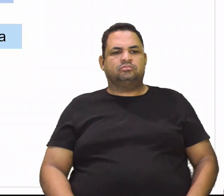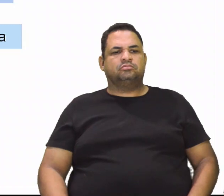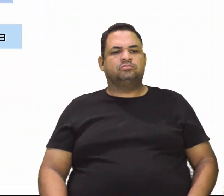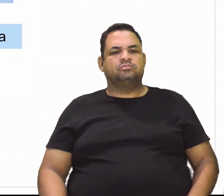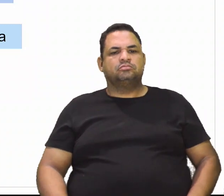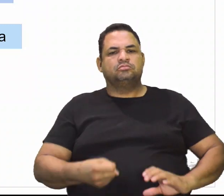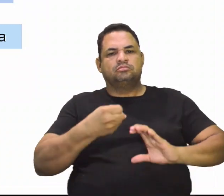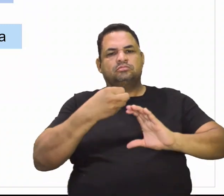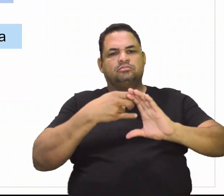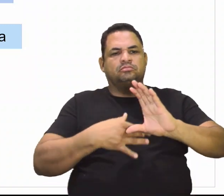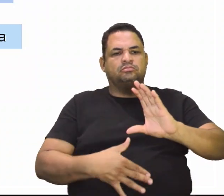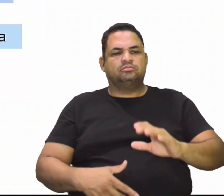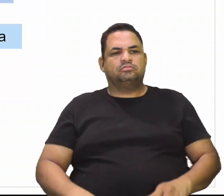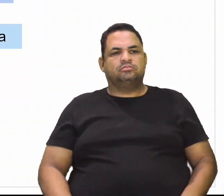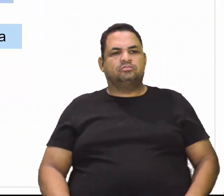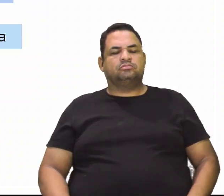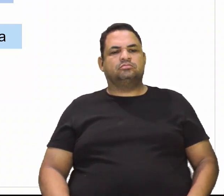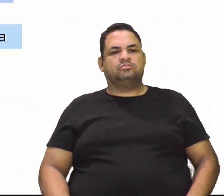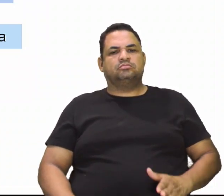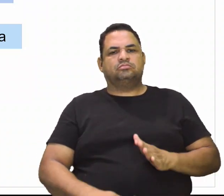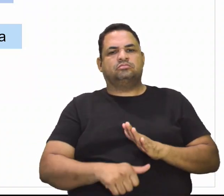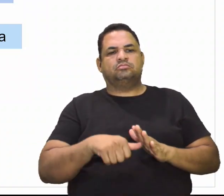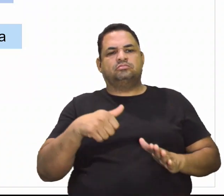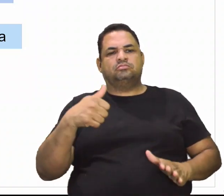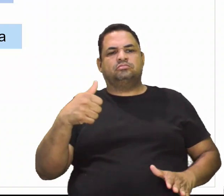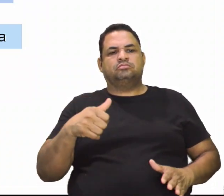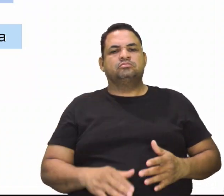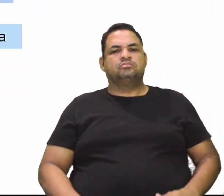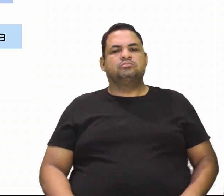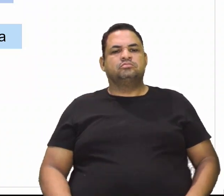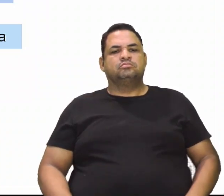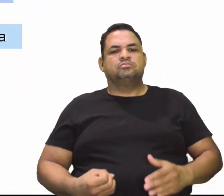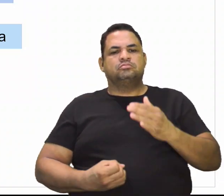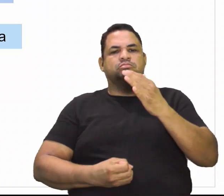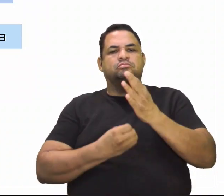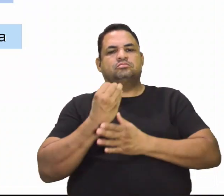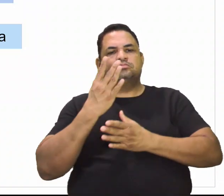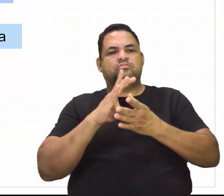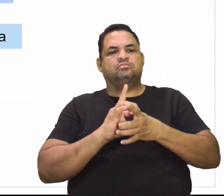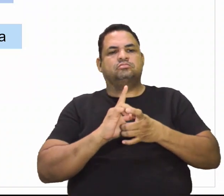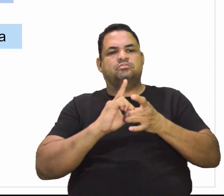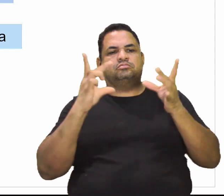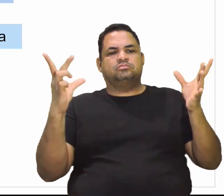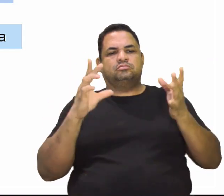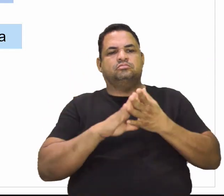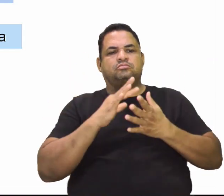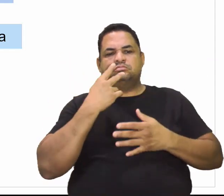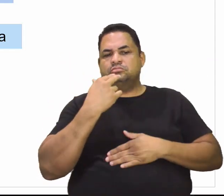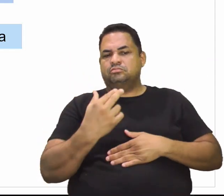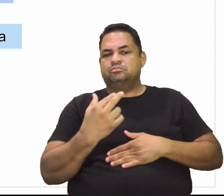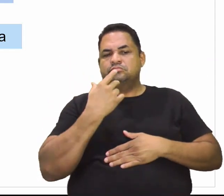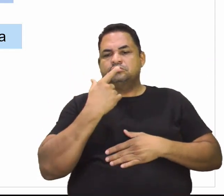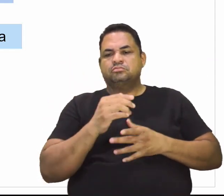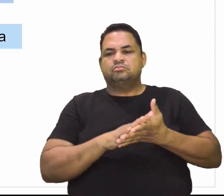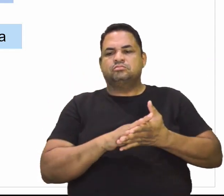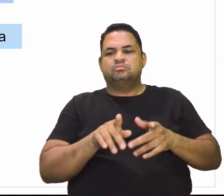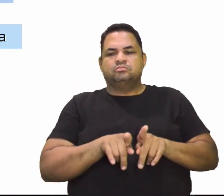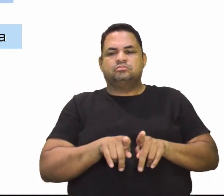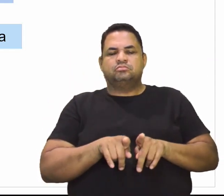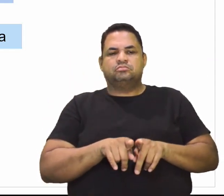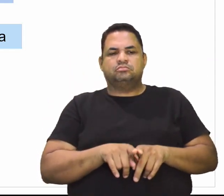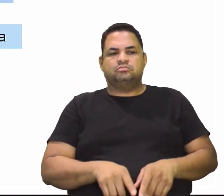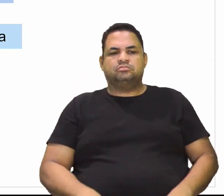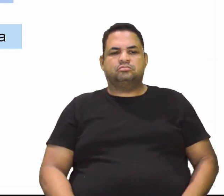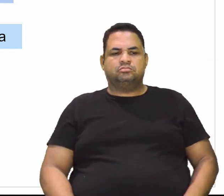as características dela. Primeiramente, é na Grécia que nasce a democracia. A língua grega